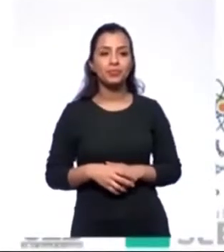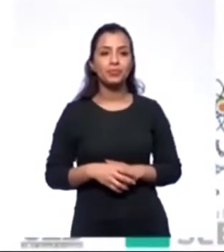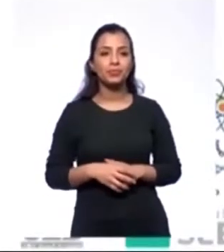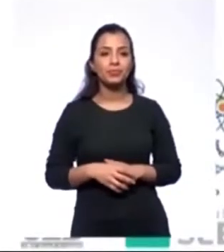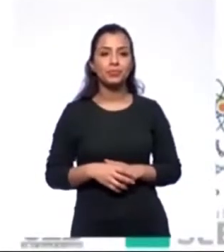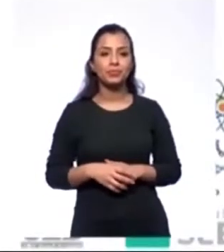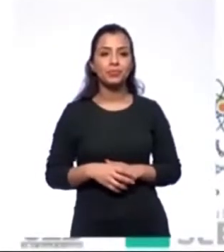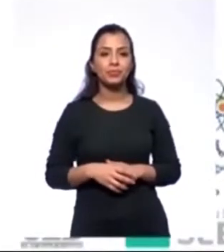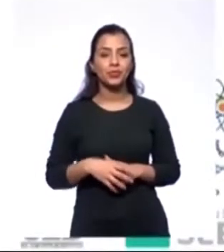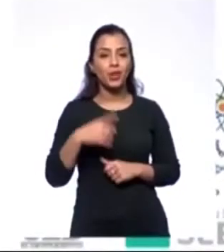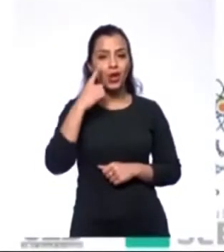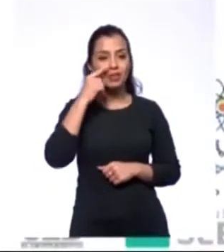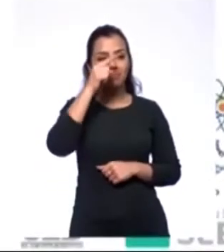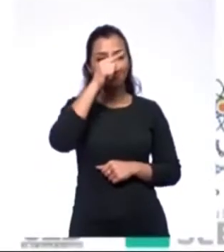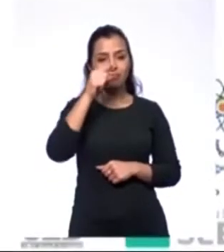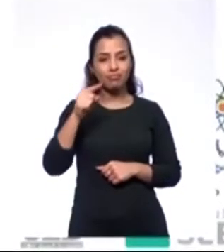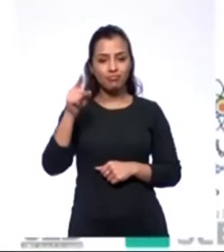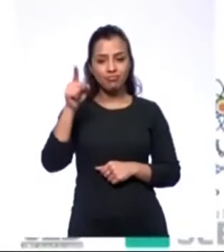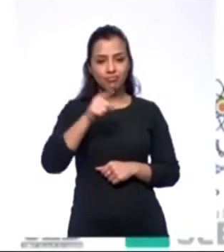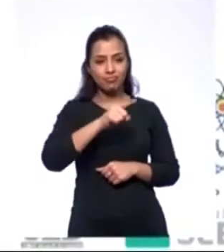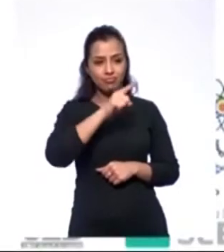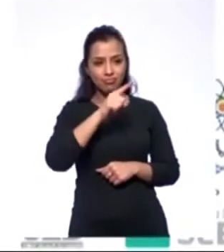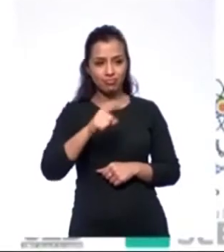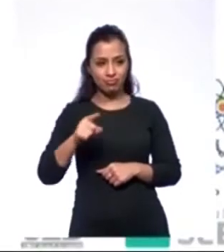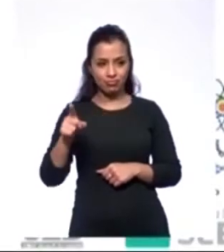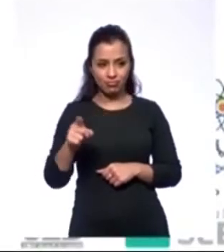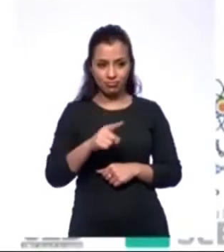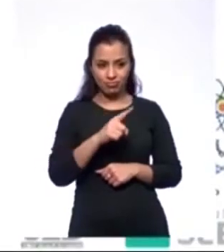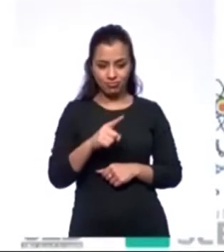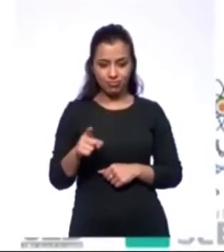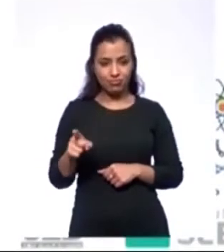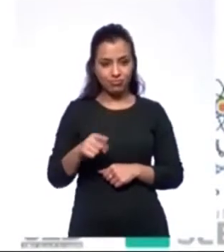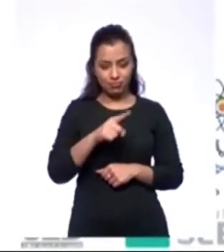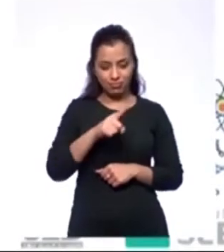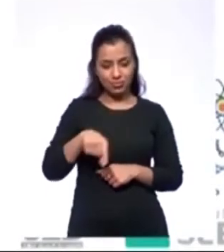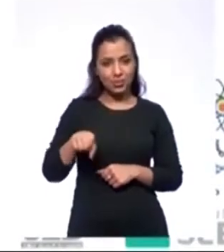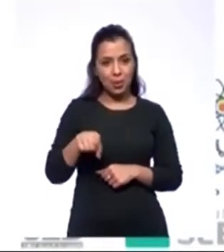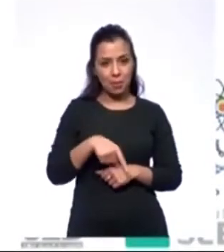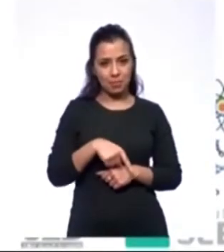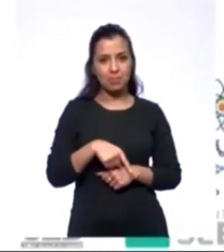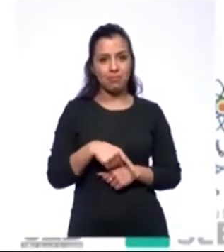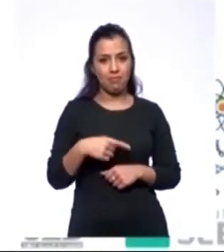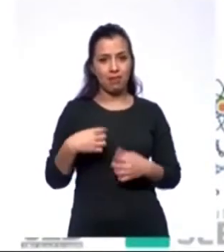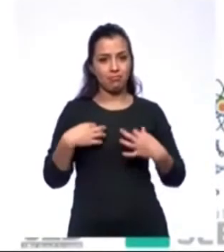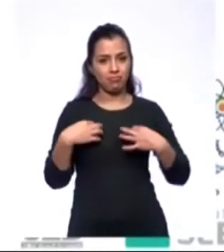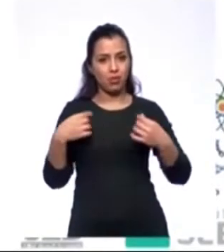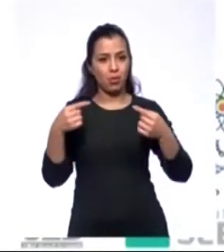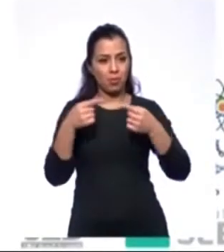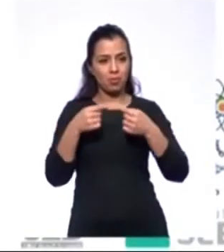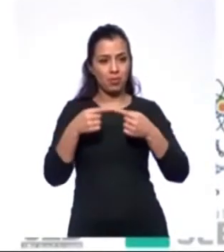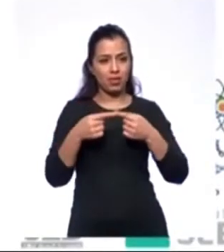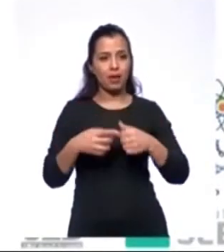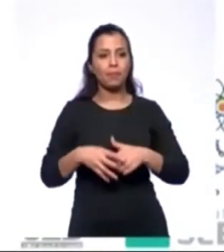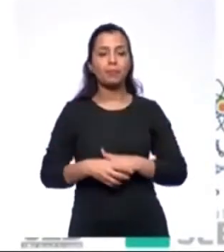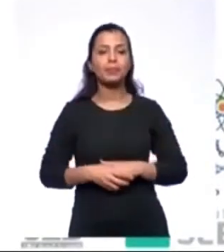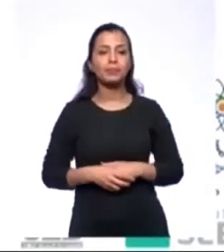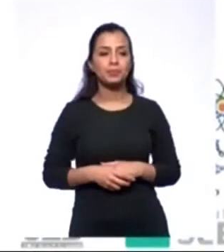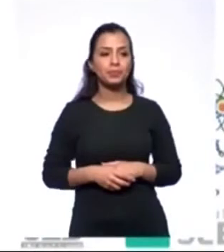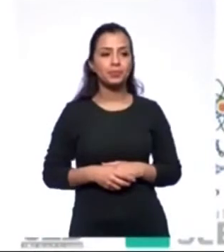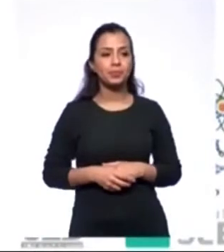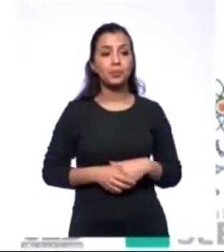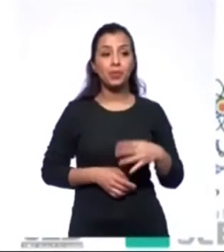possíveis Olá a primeira roupa liga com as três coleiras a segunda roupa liga com as três coleiras